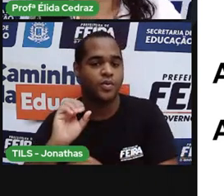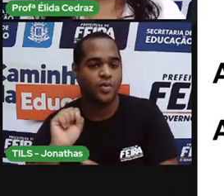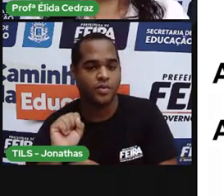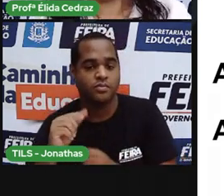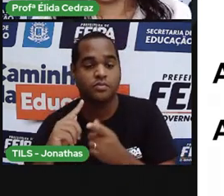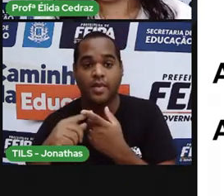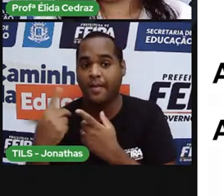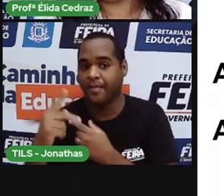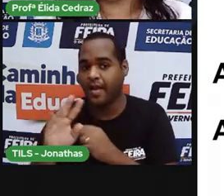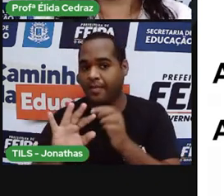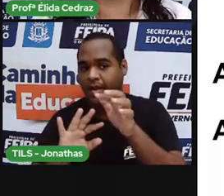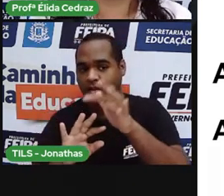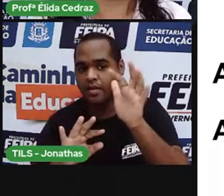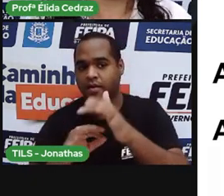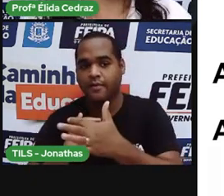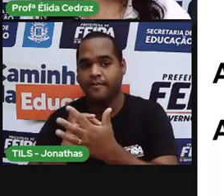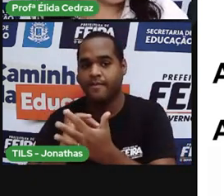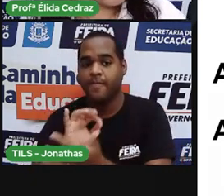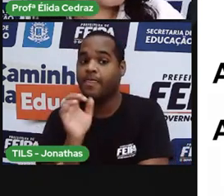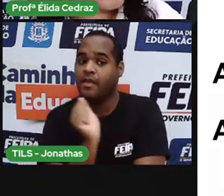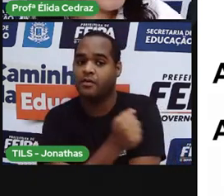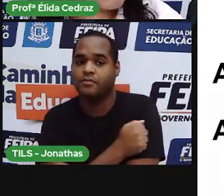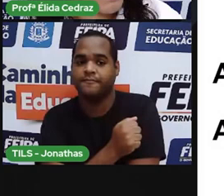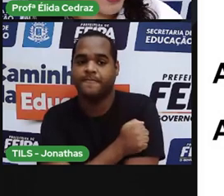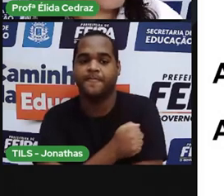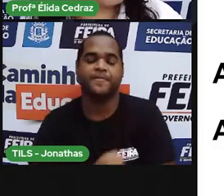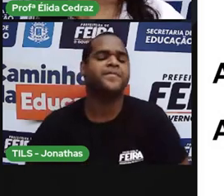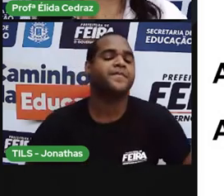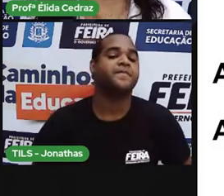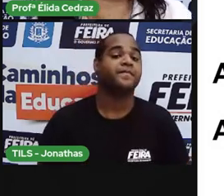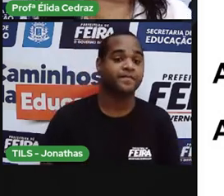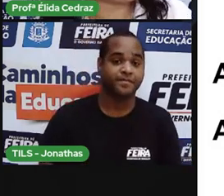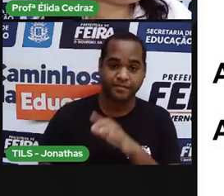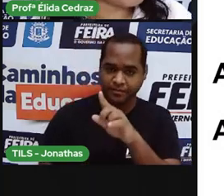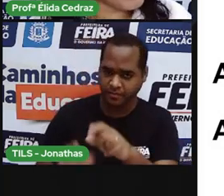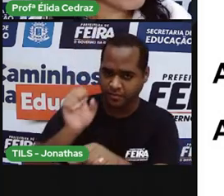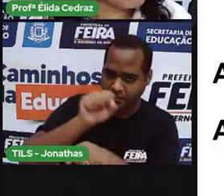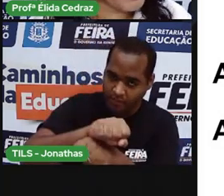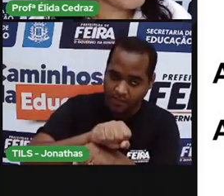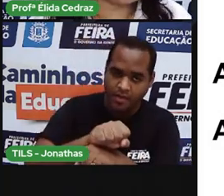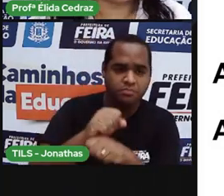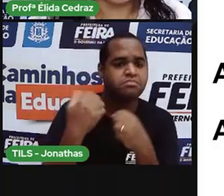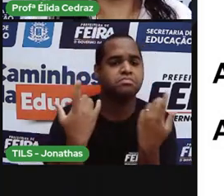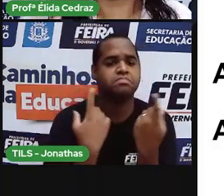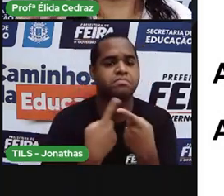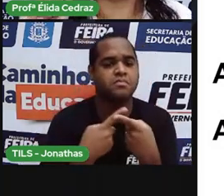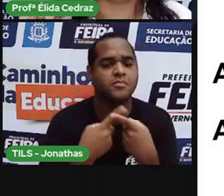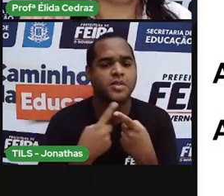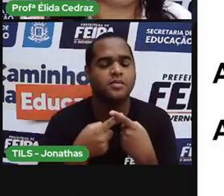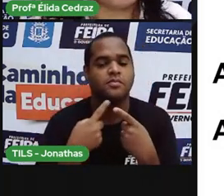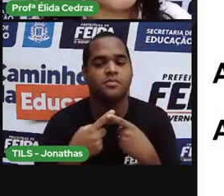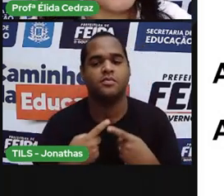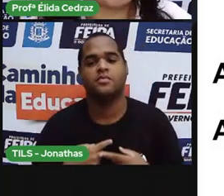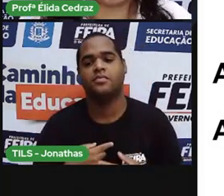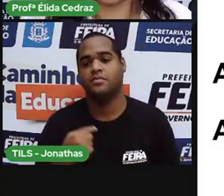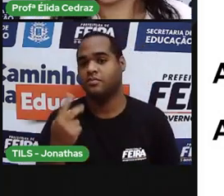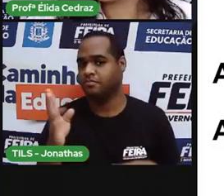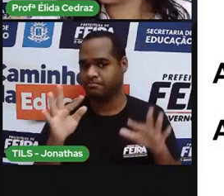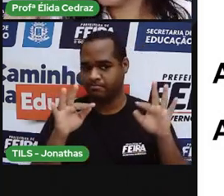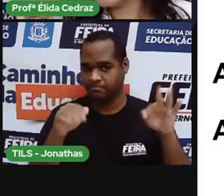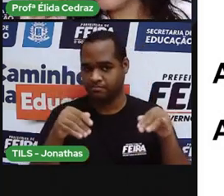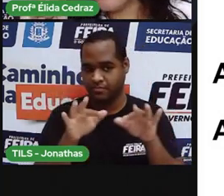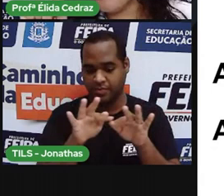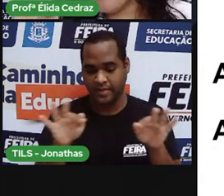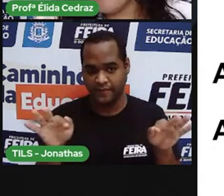palitinho. Alunos. Aí eles param. Sabe por que eles param? Porque no final da